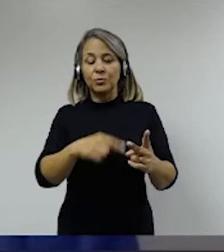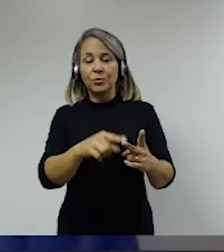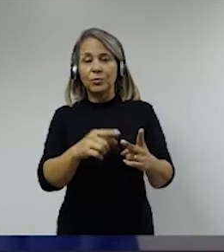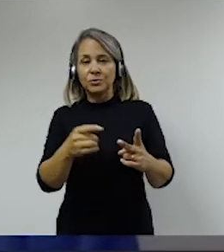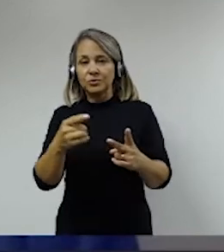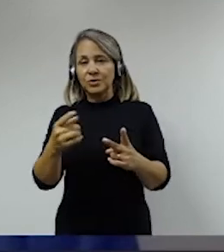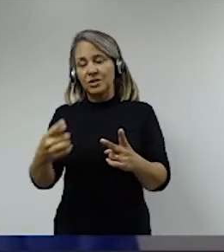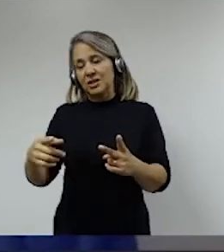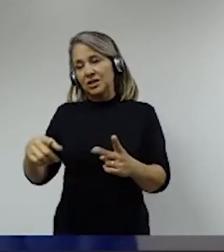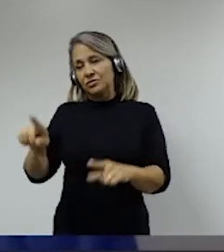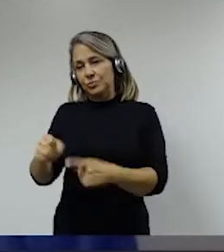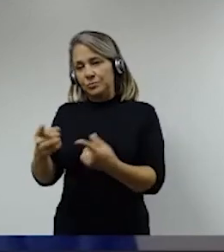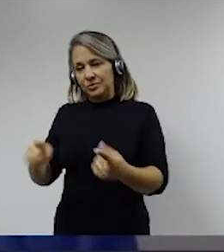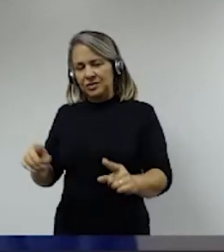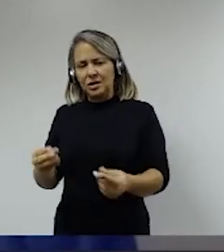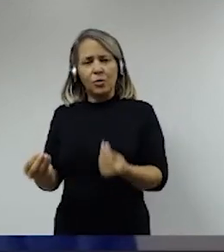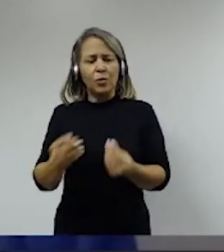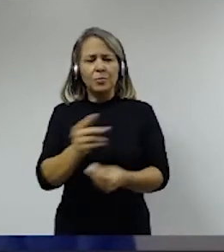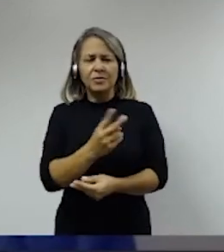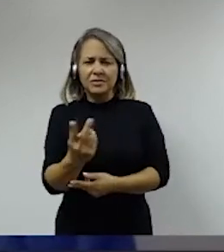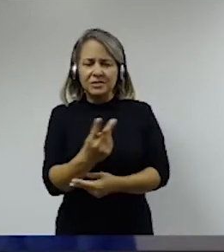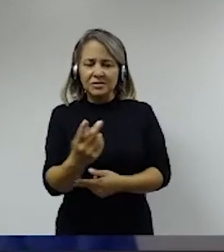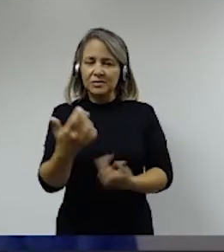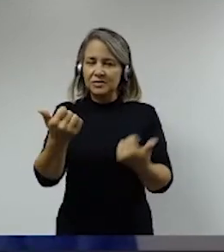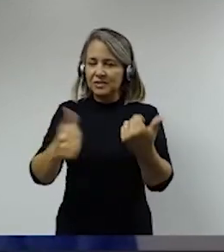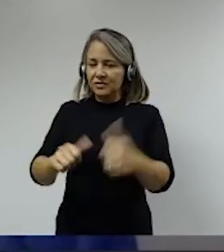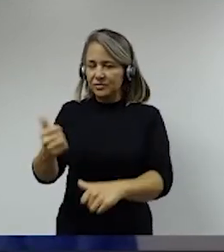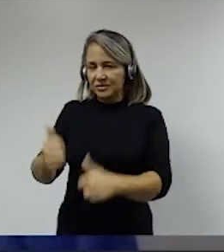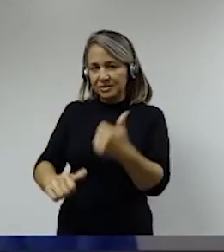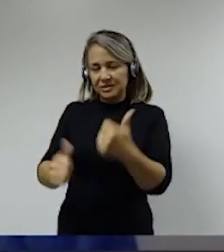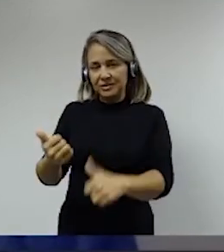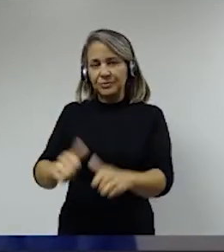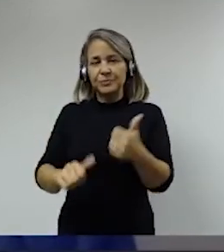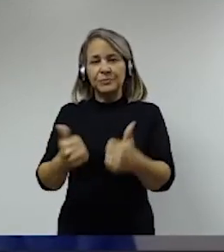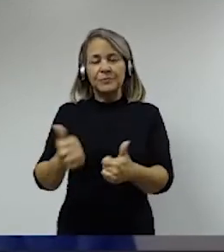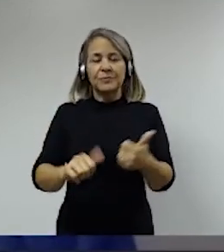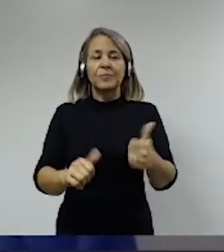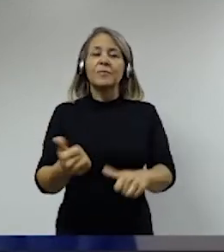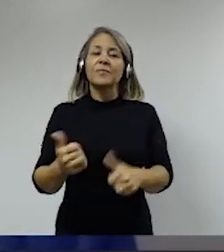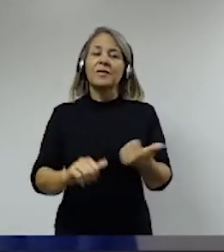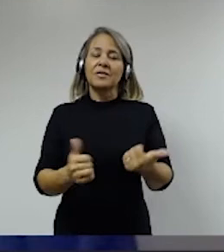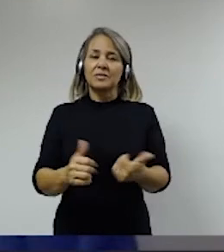vocês avaliam as tendências futuras